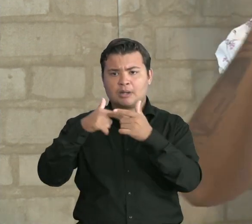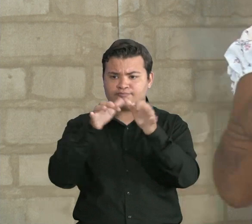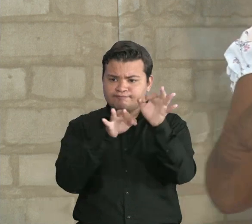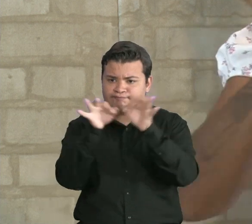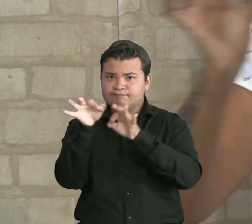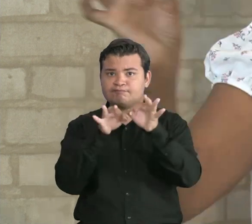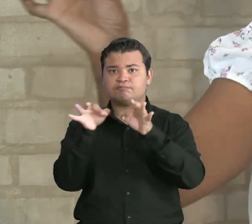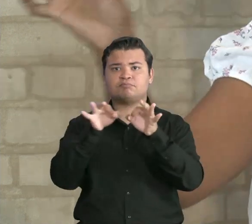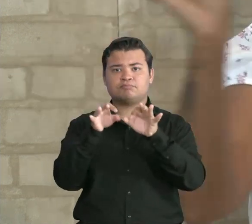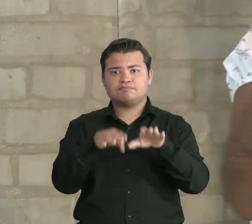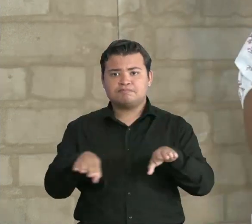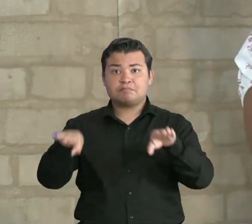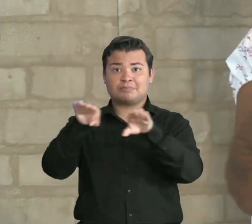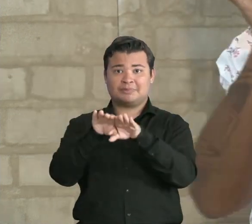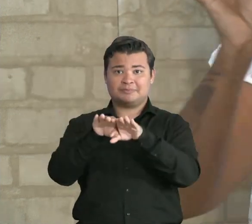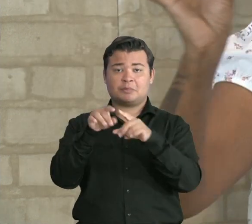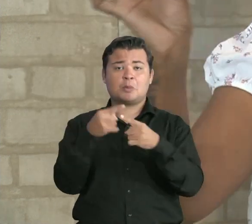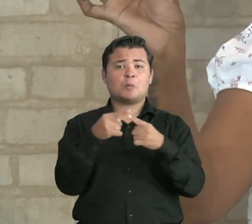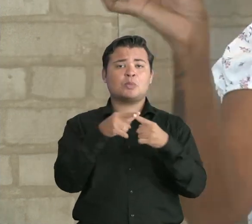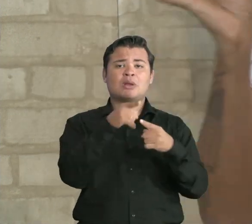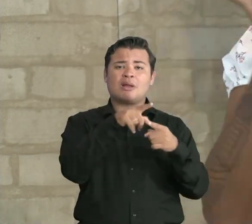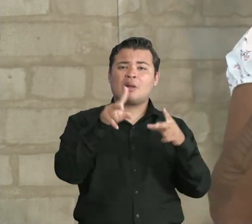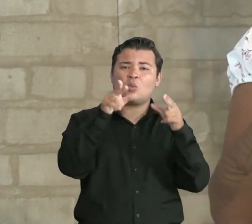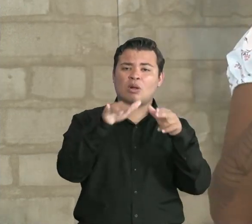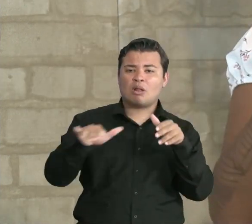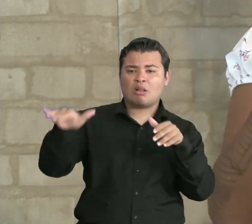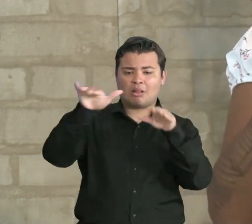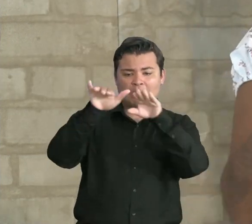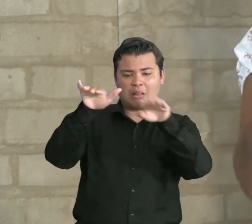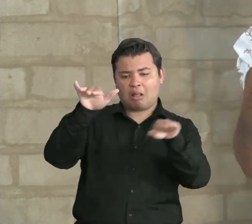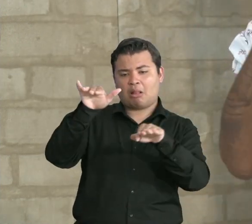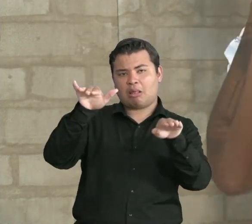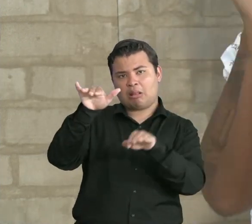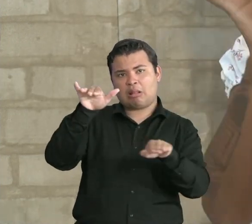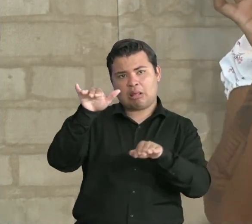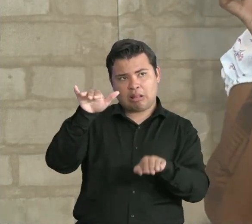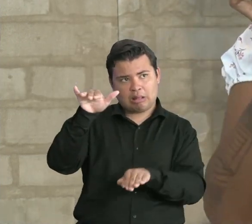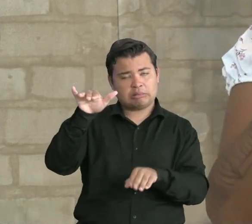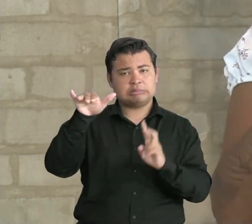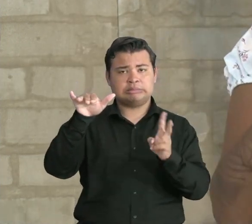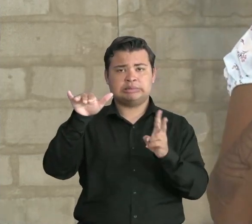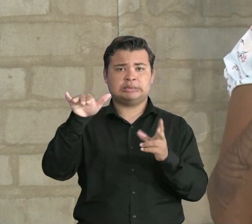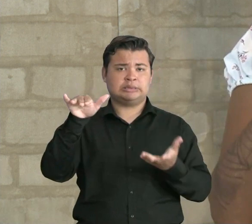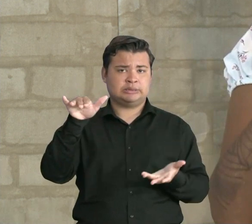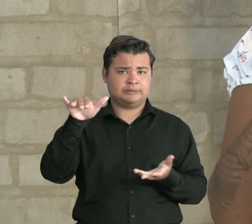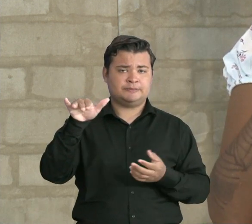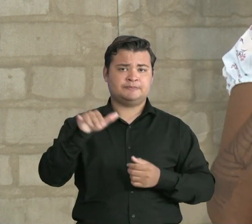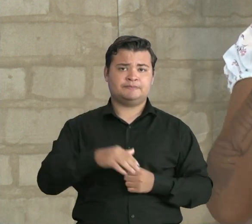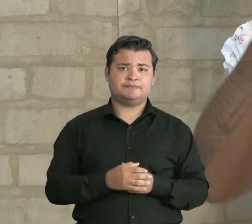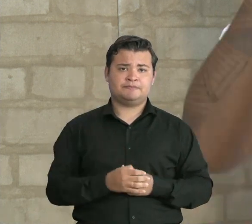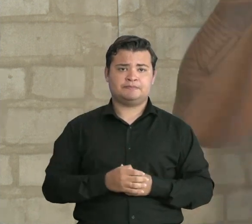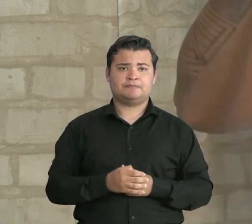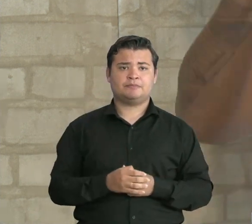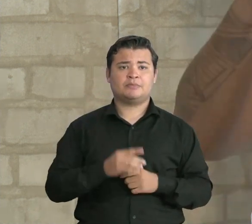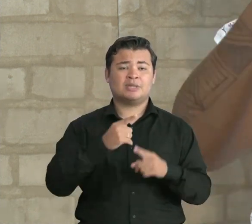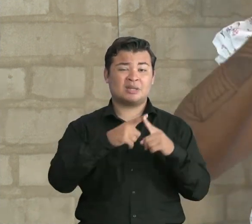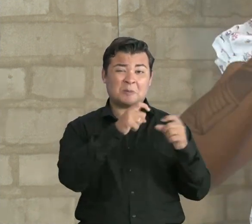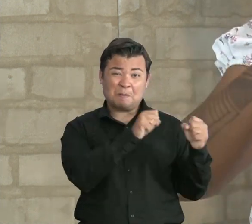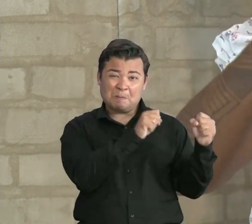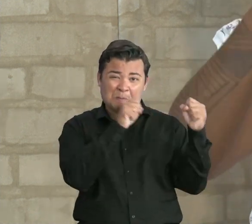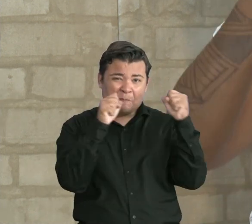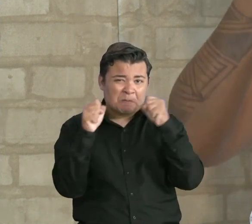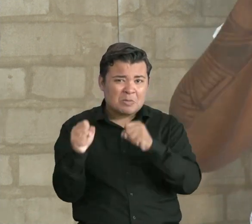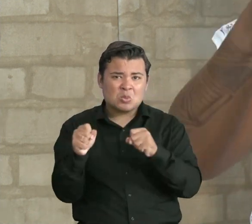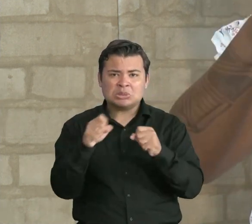que estão muito periféricos, muito distantes de um centro de empoderamento,